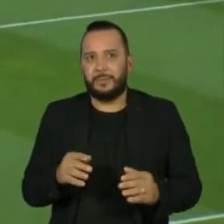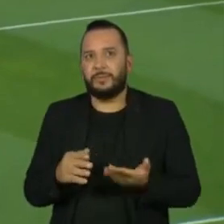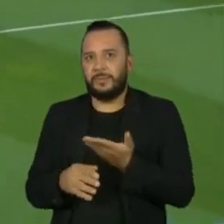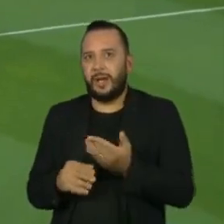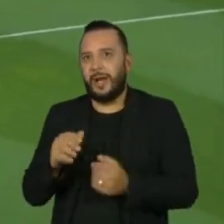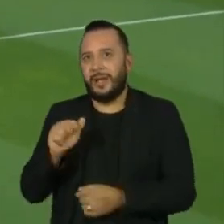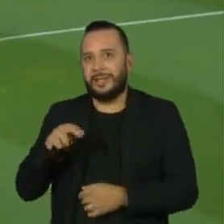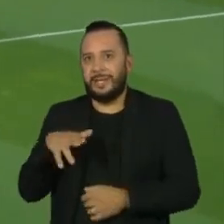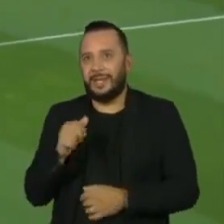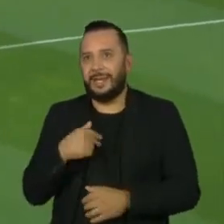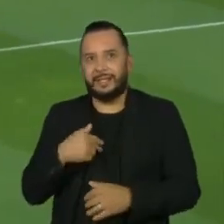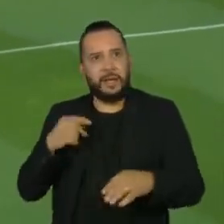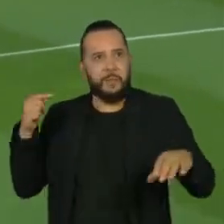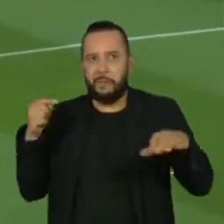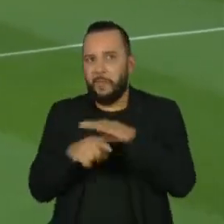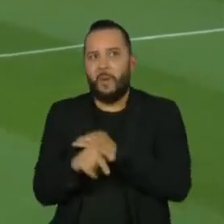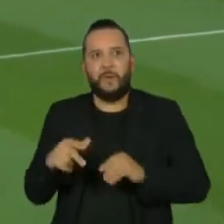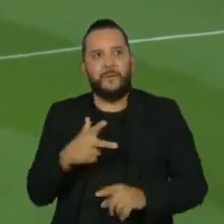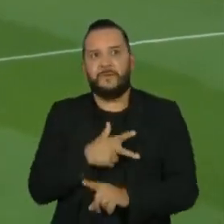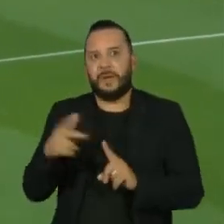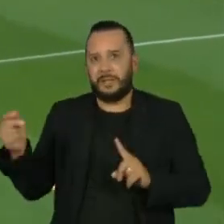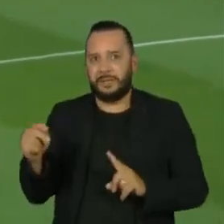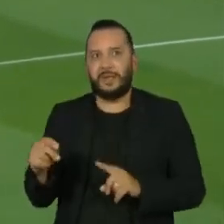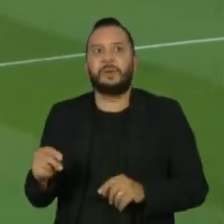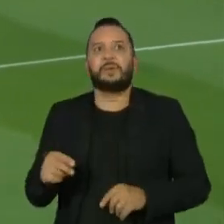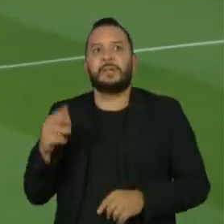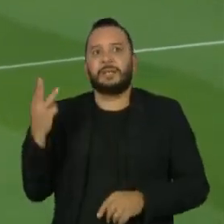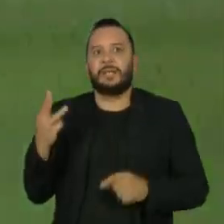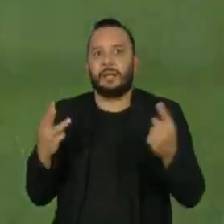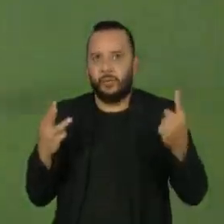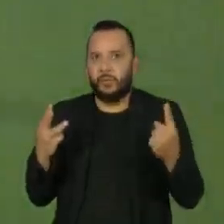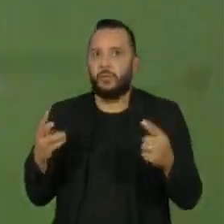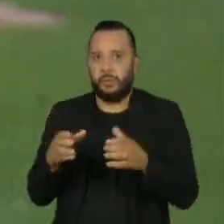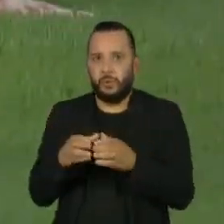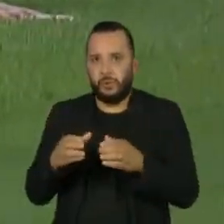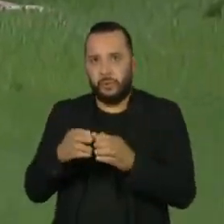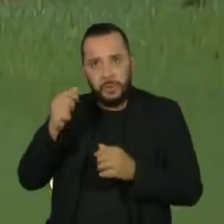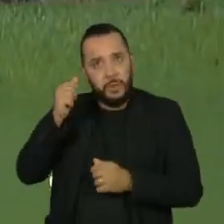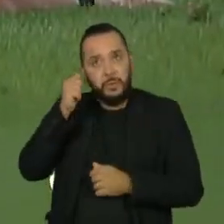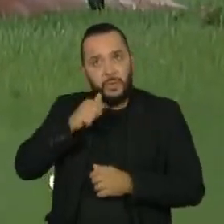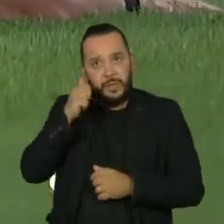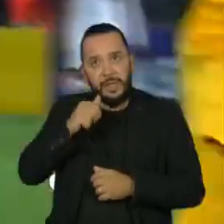contra-ataque, Adriana fez o gol do título, final 3-1. A equipe feminina do